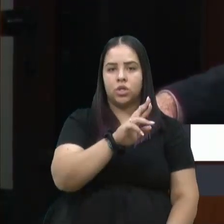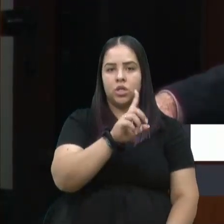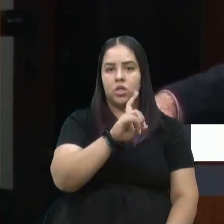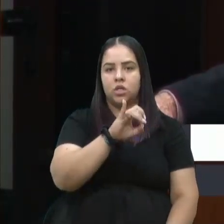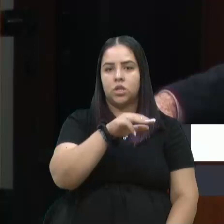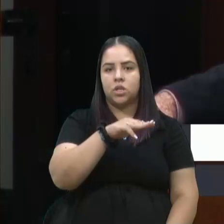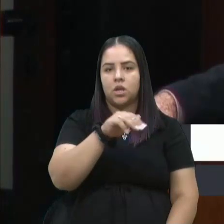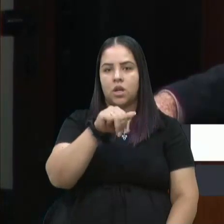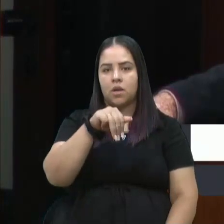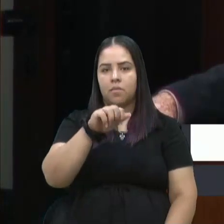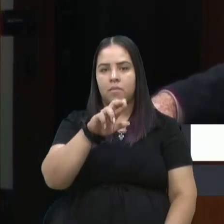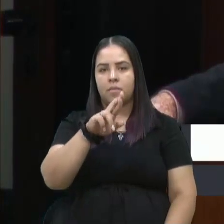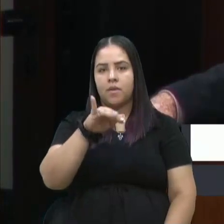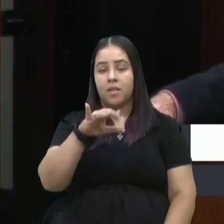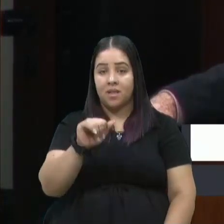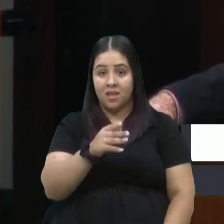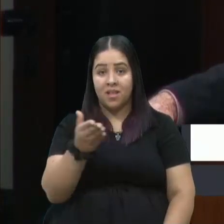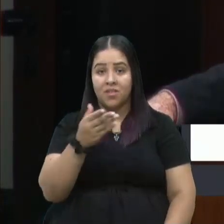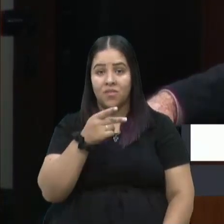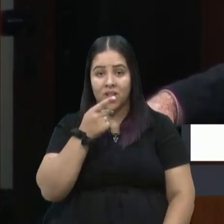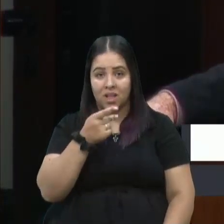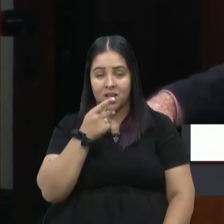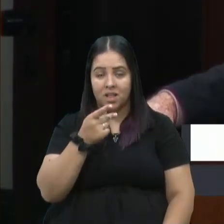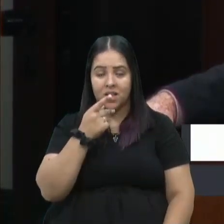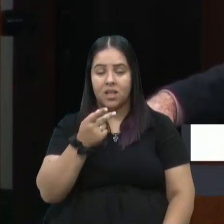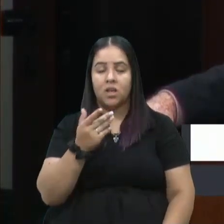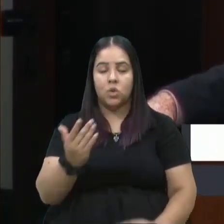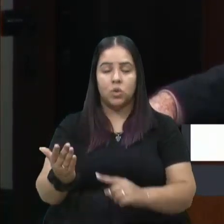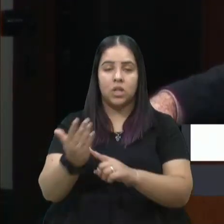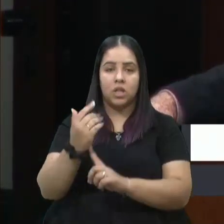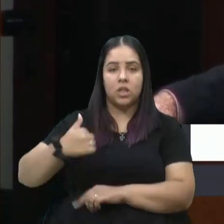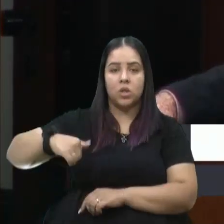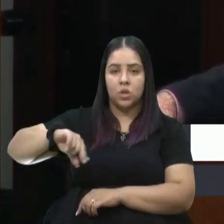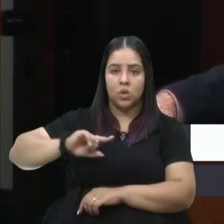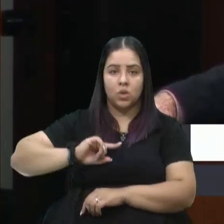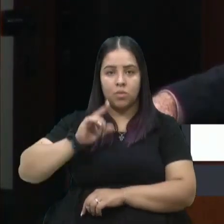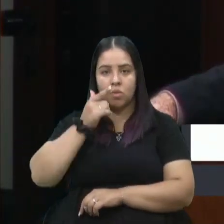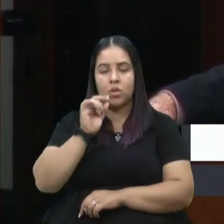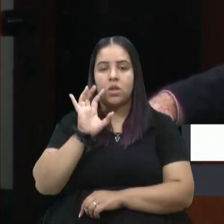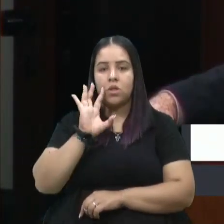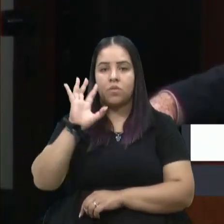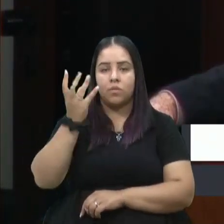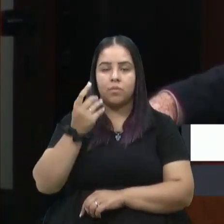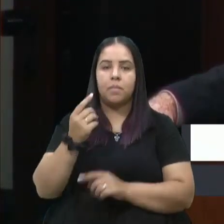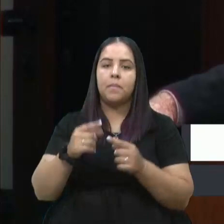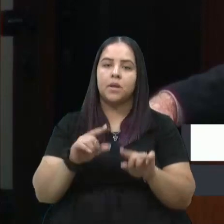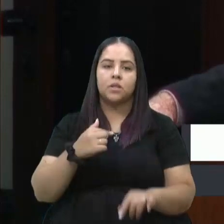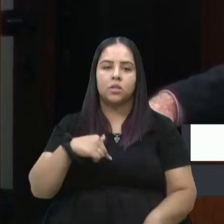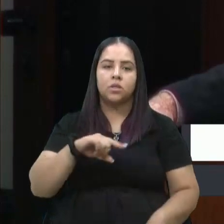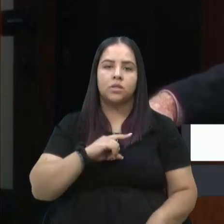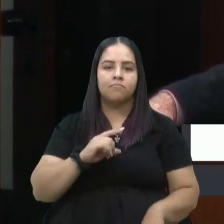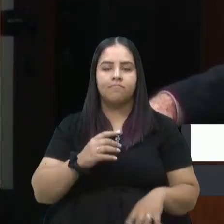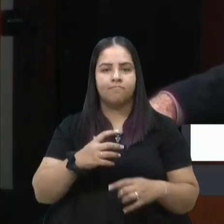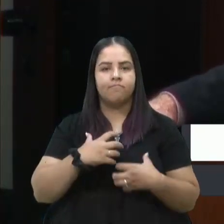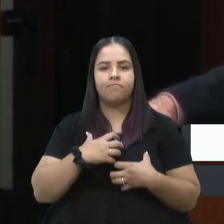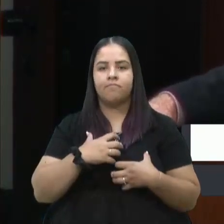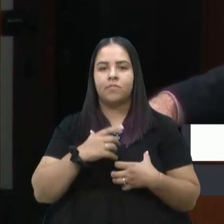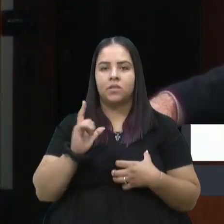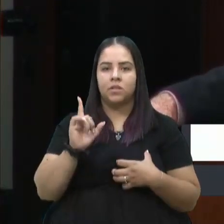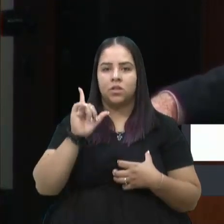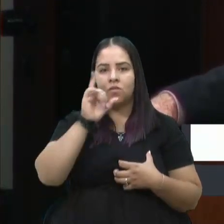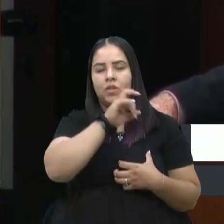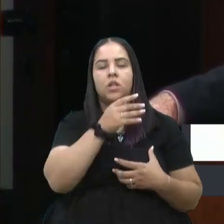tivessem câmeras e etc., que nos auxiliassem para desvendar. Mas a gente sente a dificuldade do envolvimento